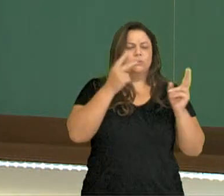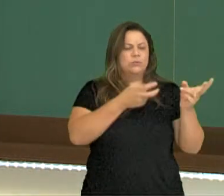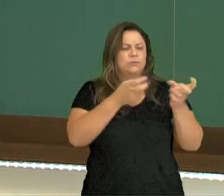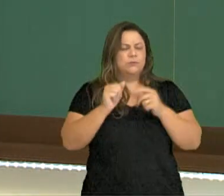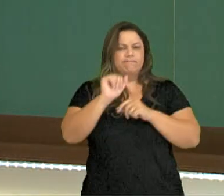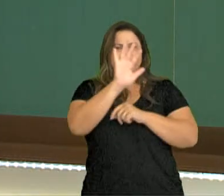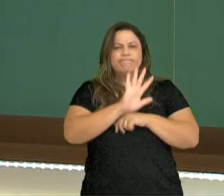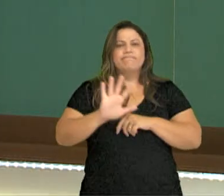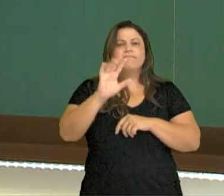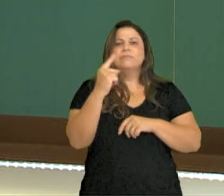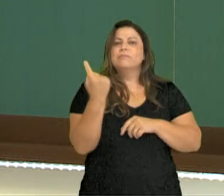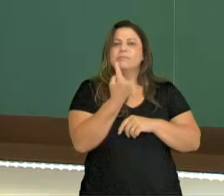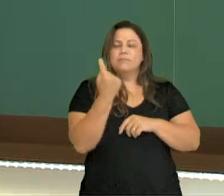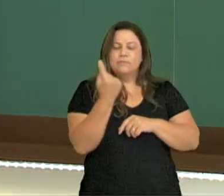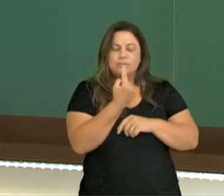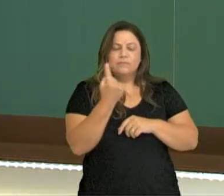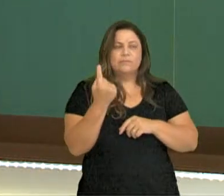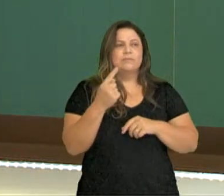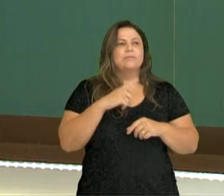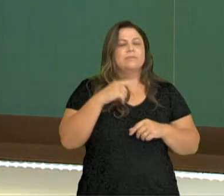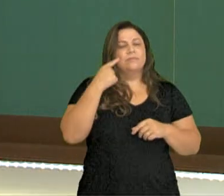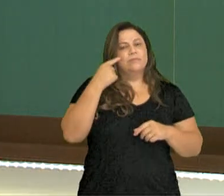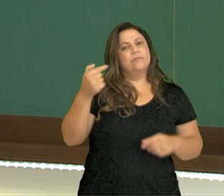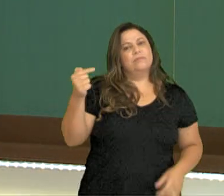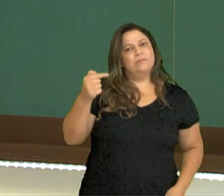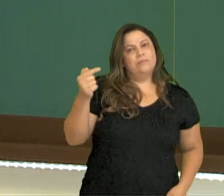imagem 7, o macronúcleo, ok?